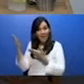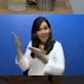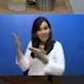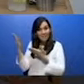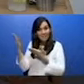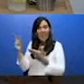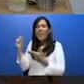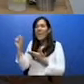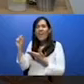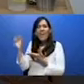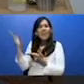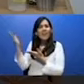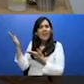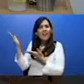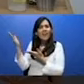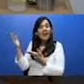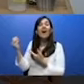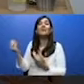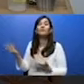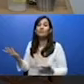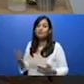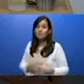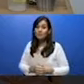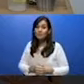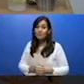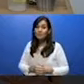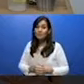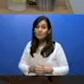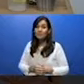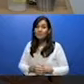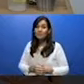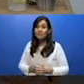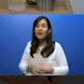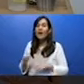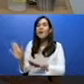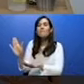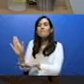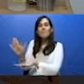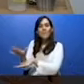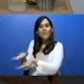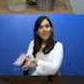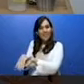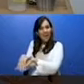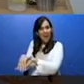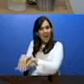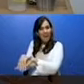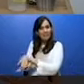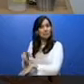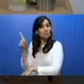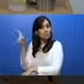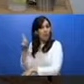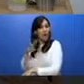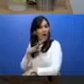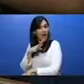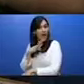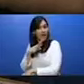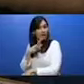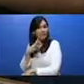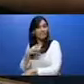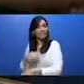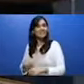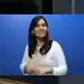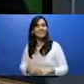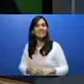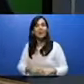Olha, quem que é essa figura que aparece aqui? Ah, vocês já conhecem essa figura, é